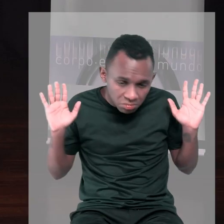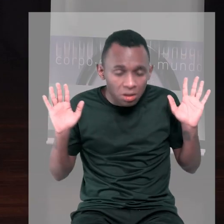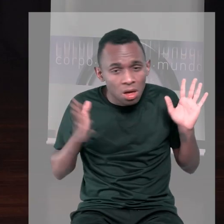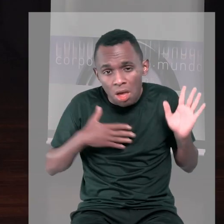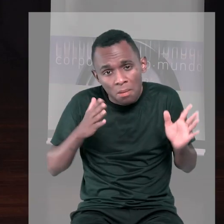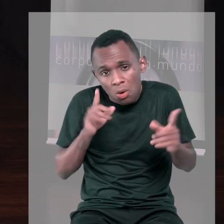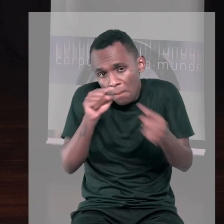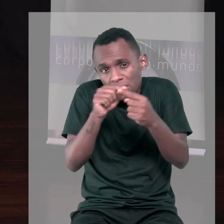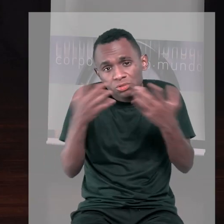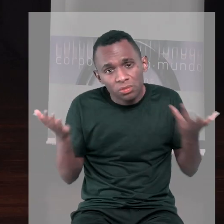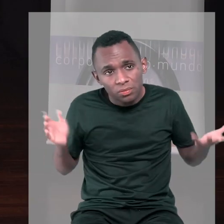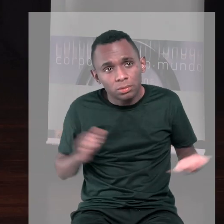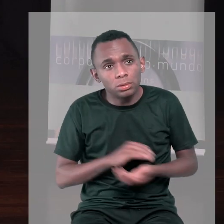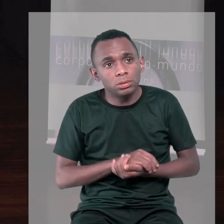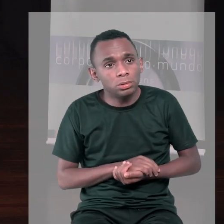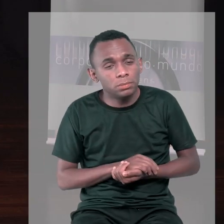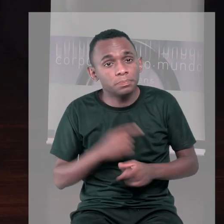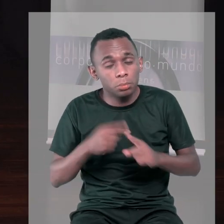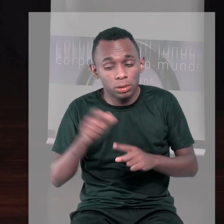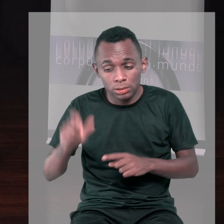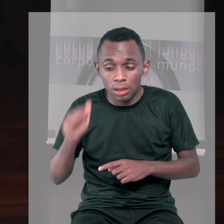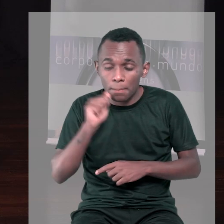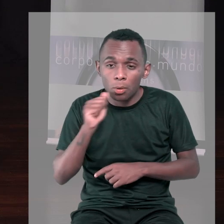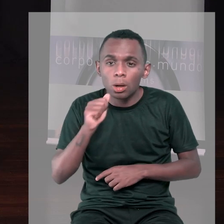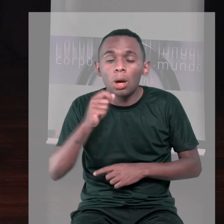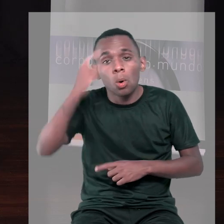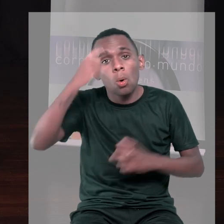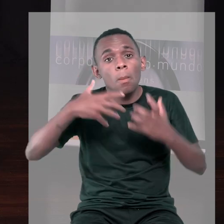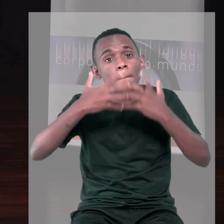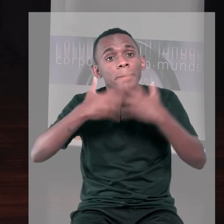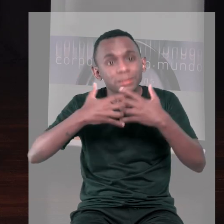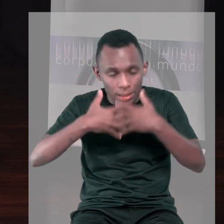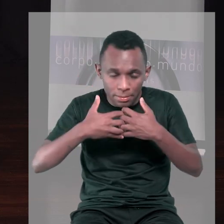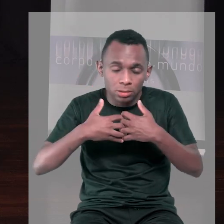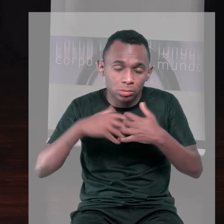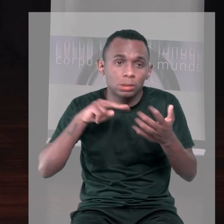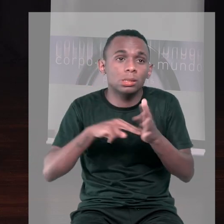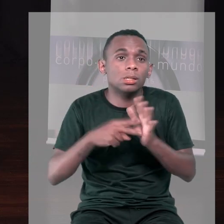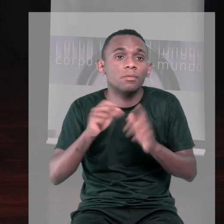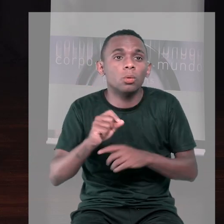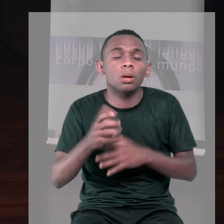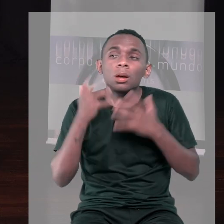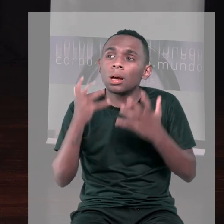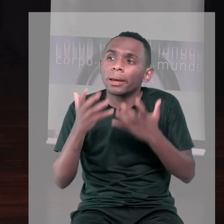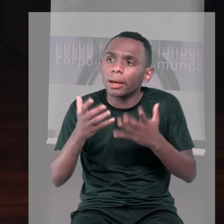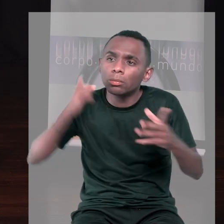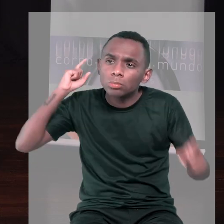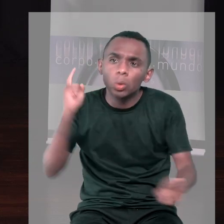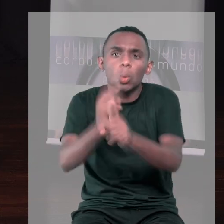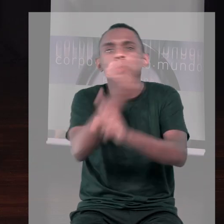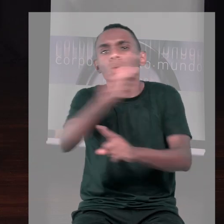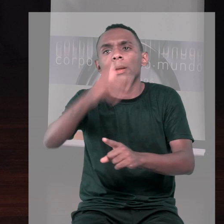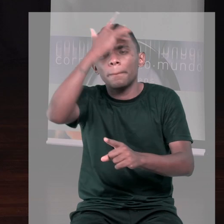comunidade. Então, a solidão enfraquece a nossa capacidade de julgar. O modo